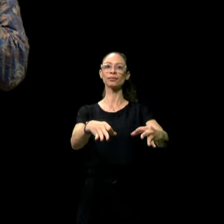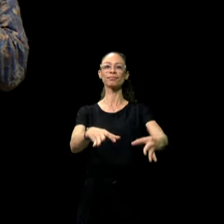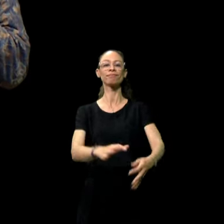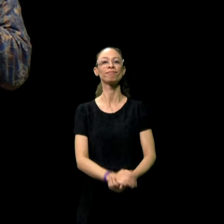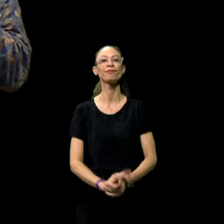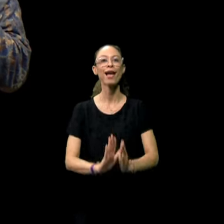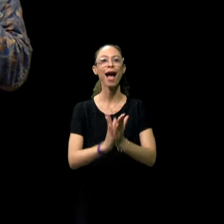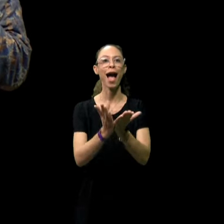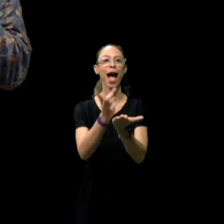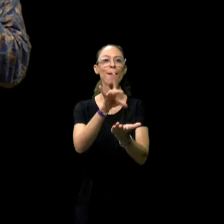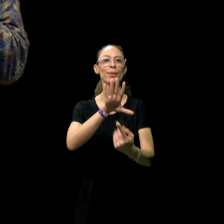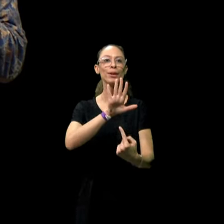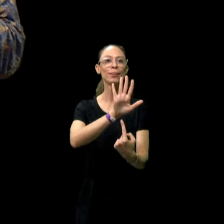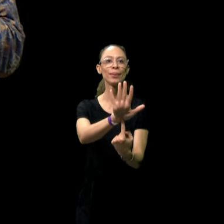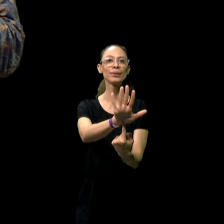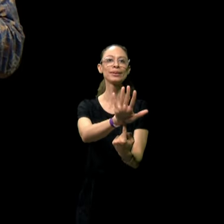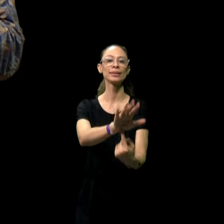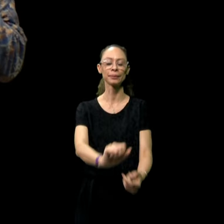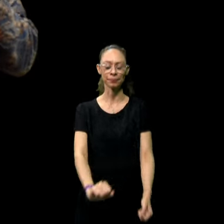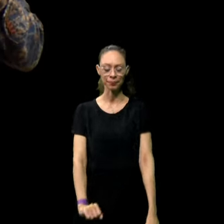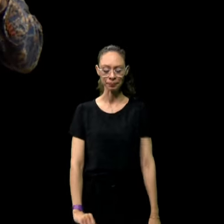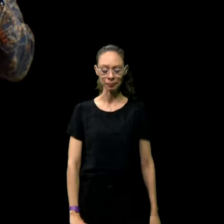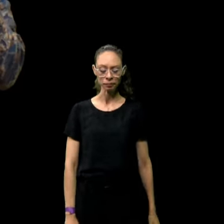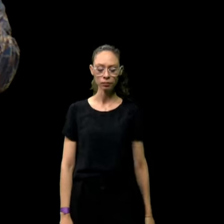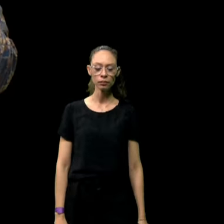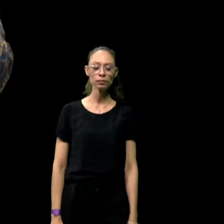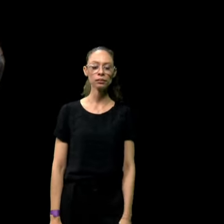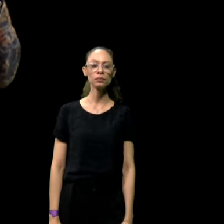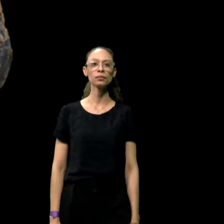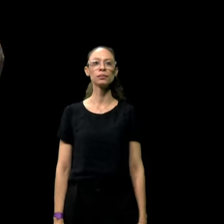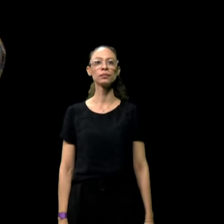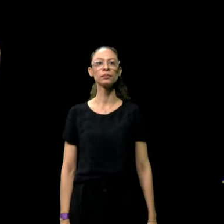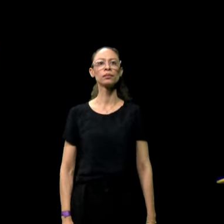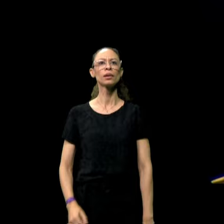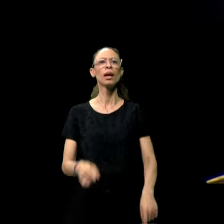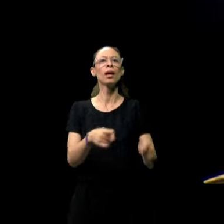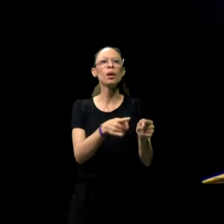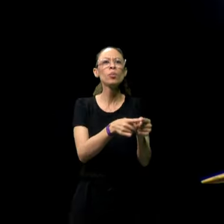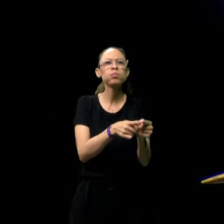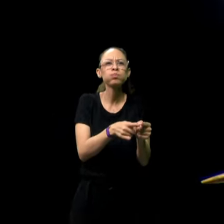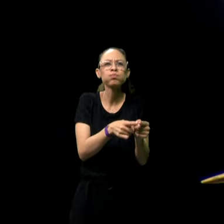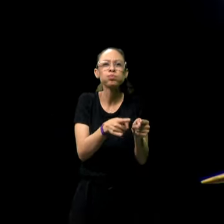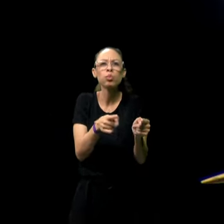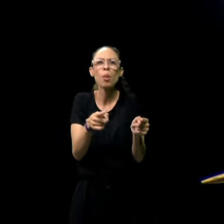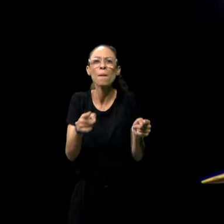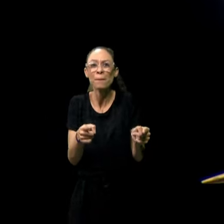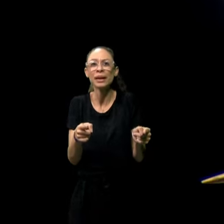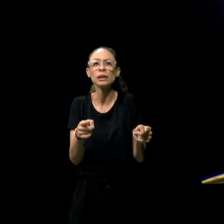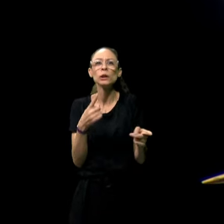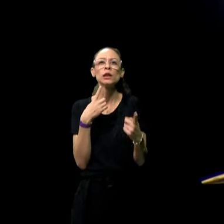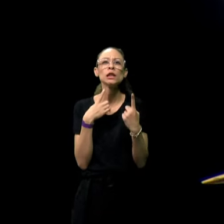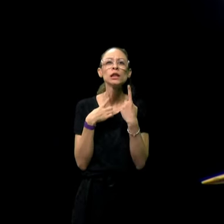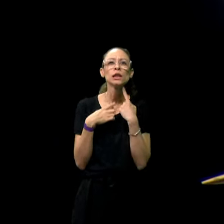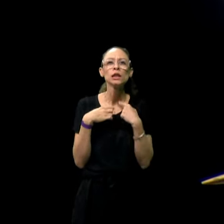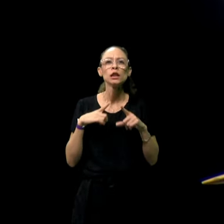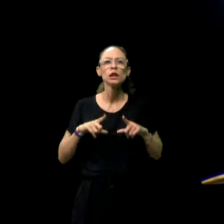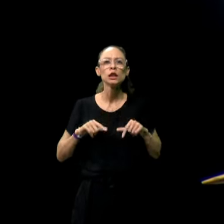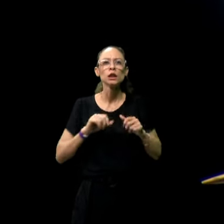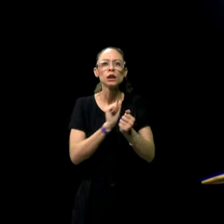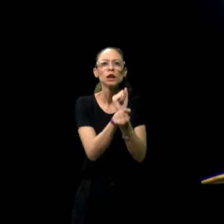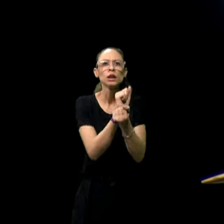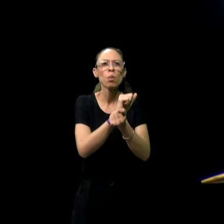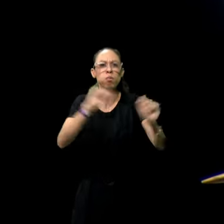A Bíblia diz que um momento que eles quiseram se libertar